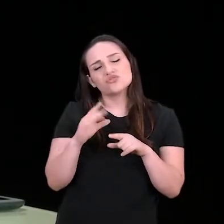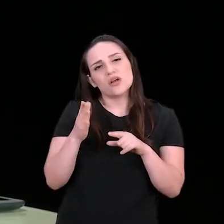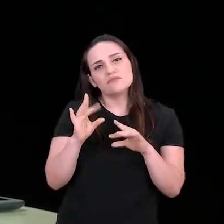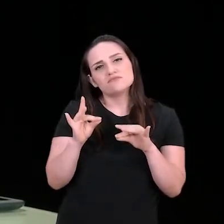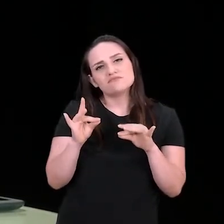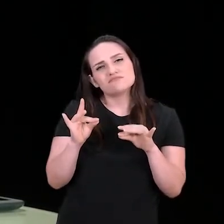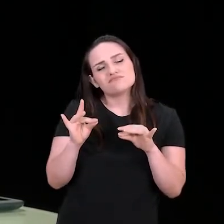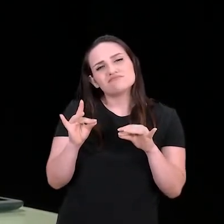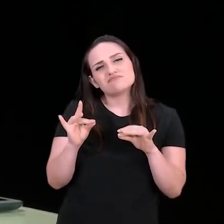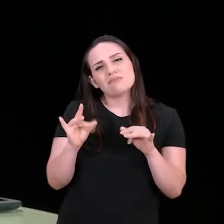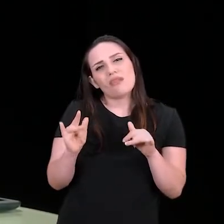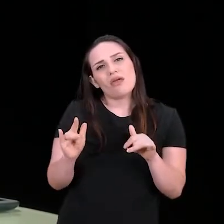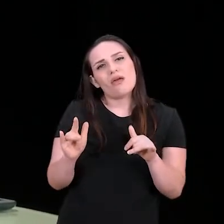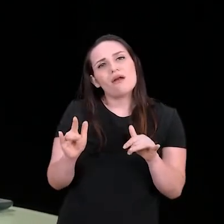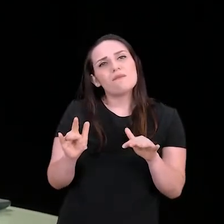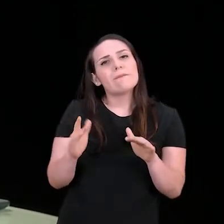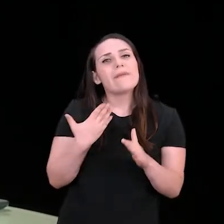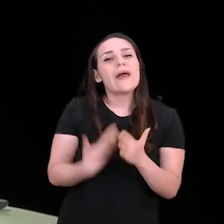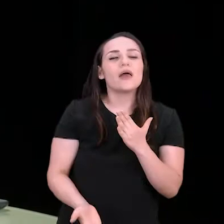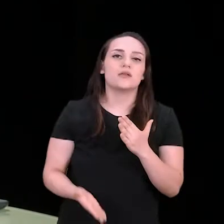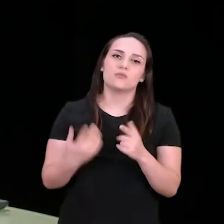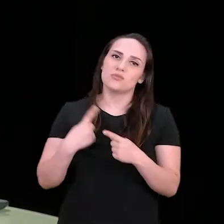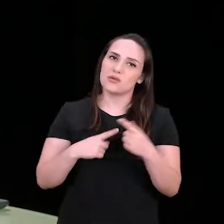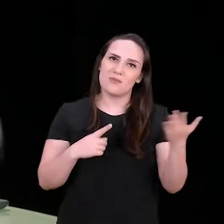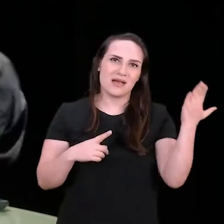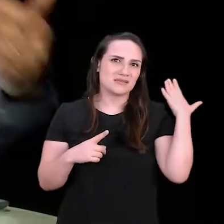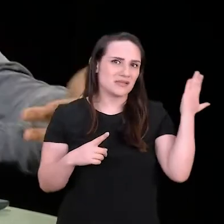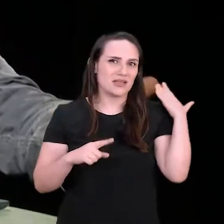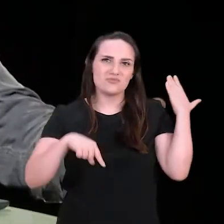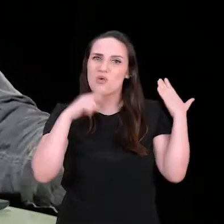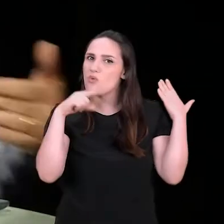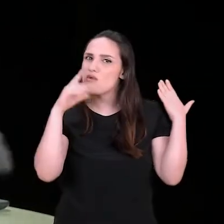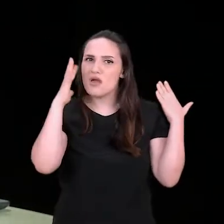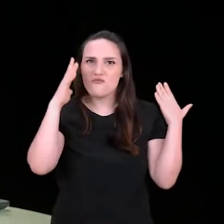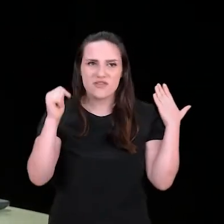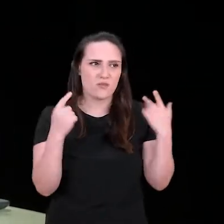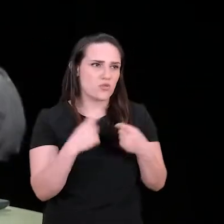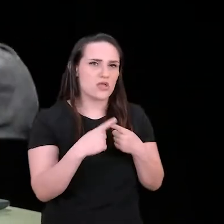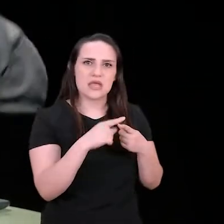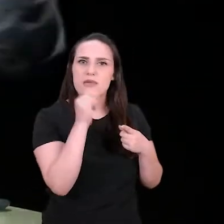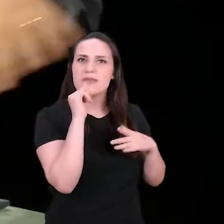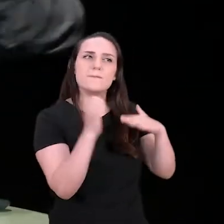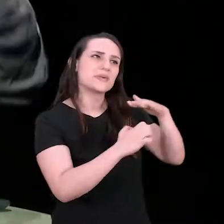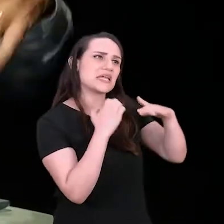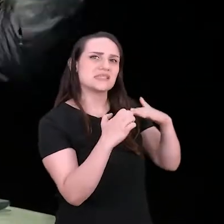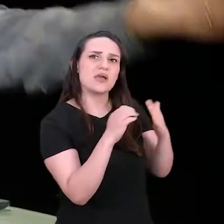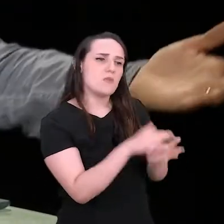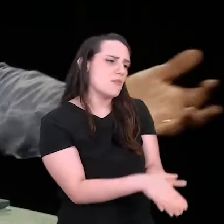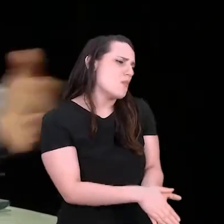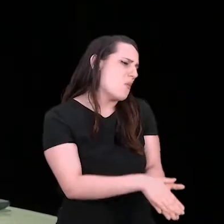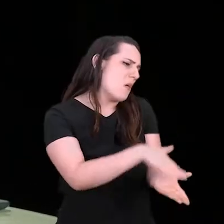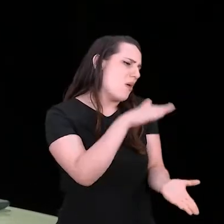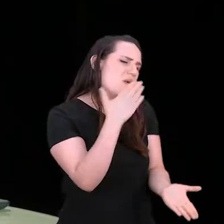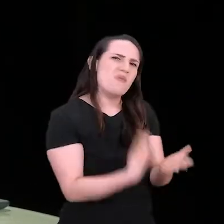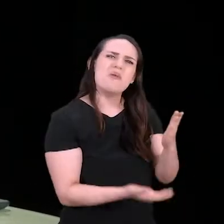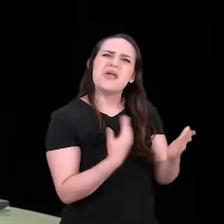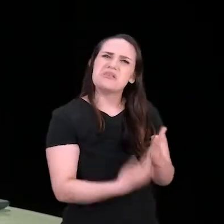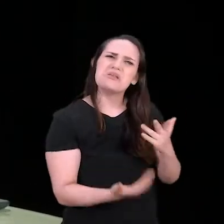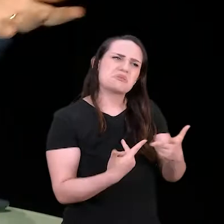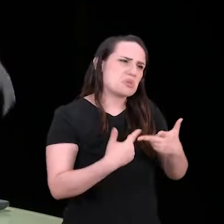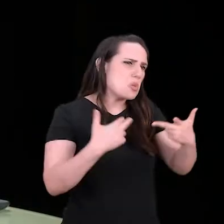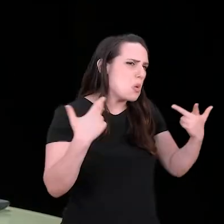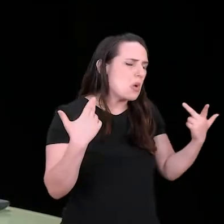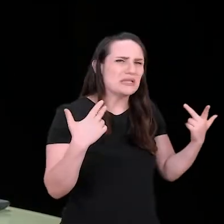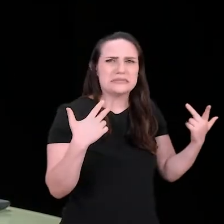conseguiram resolver bastante situações que eram complicadas de arquivo nas emissoras, né? Uhum. E muitos arquivos foram perdidos em